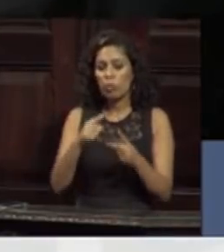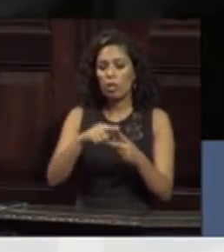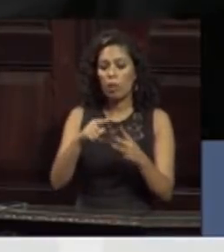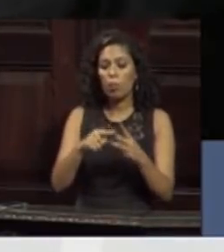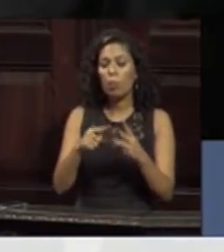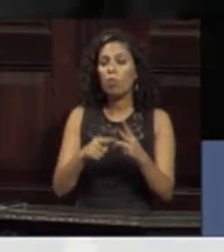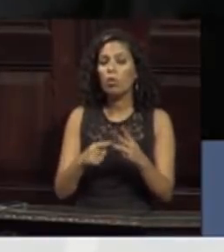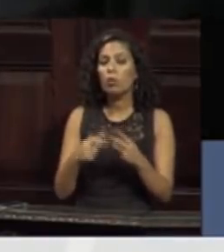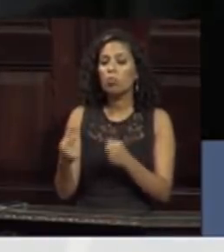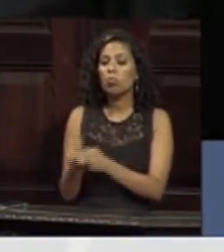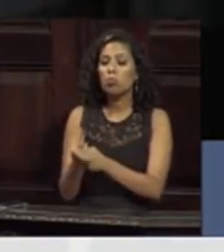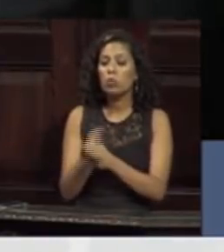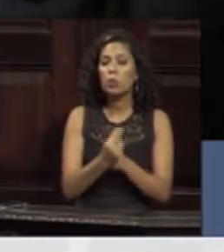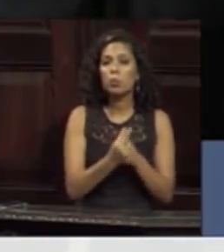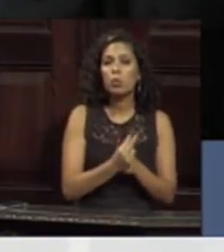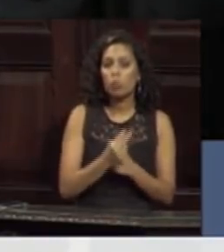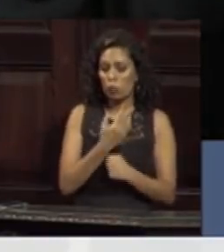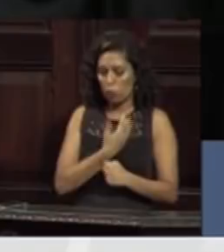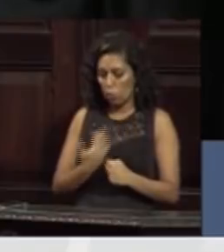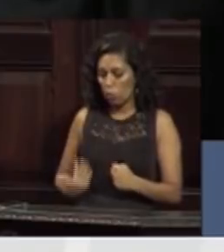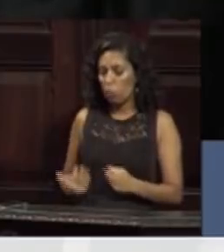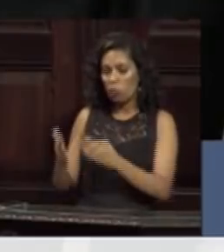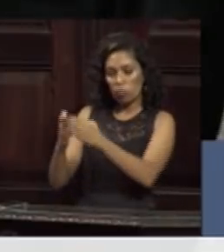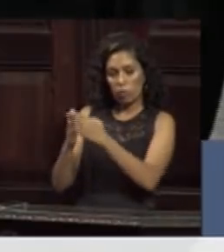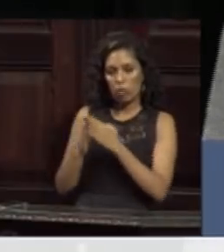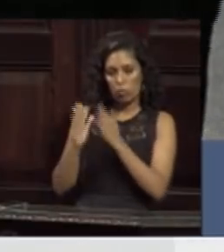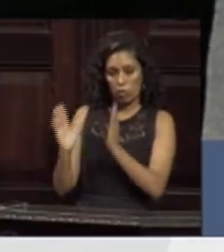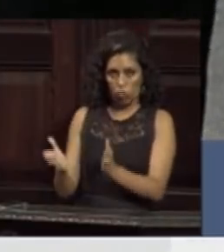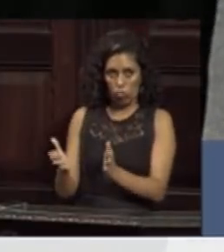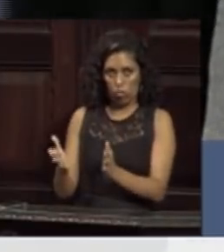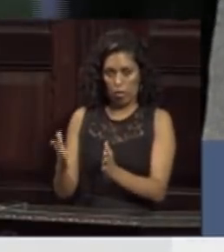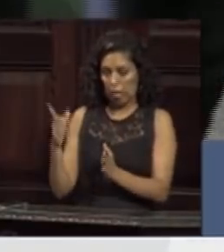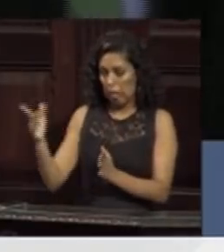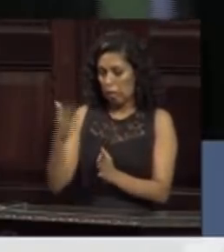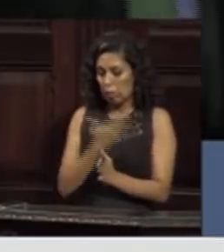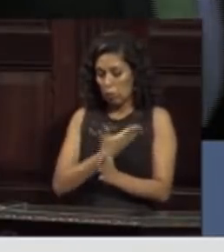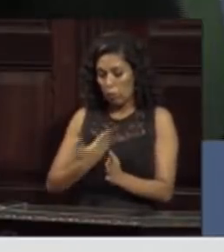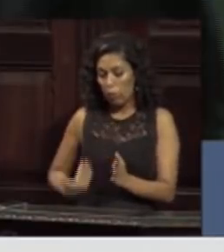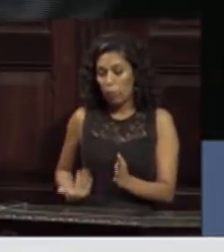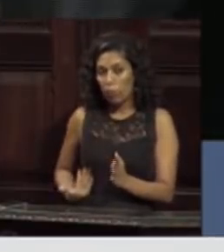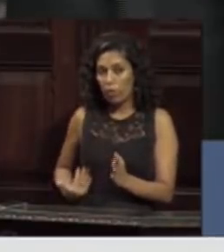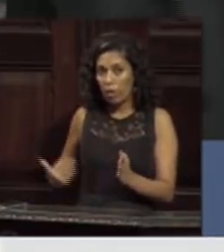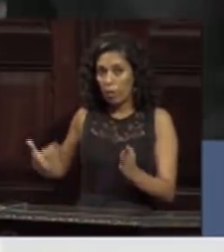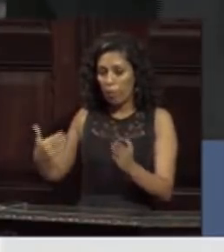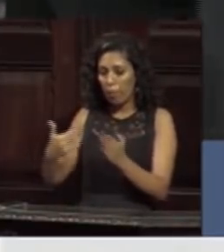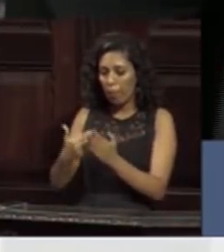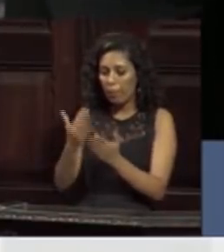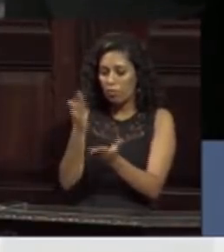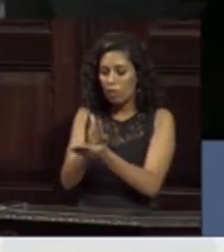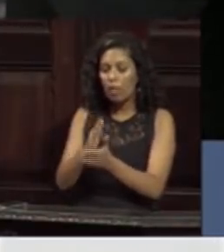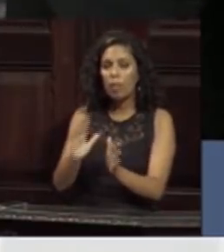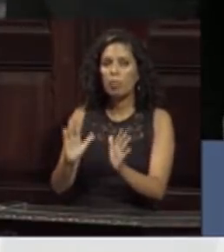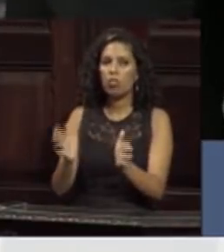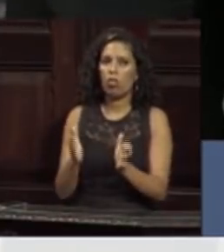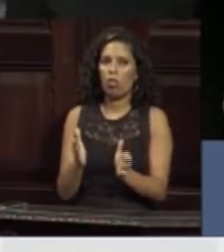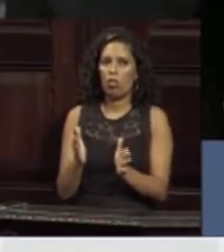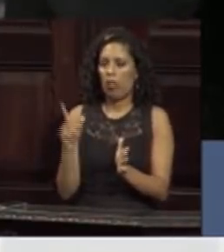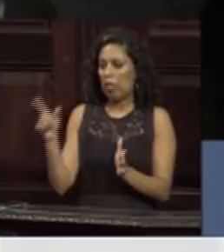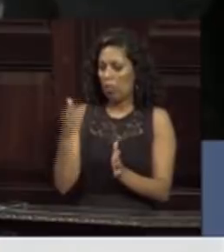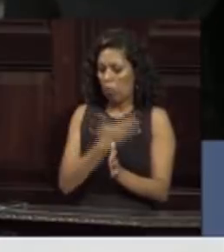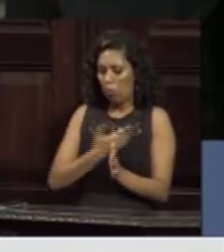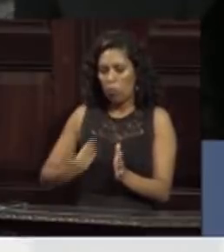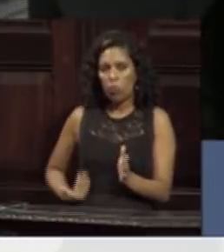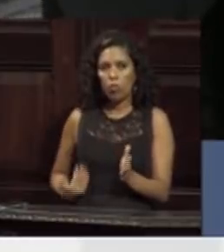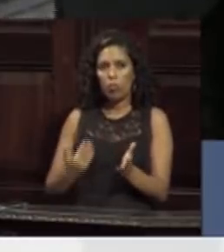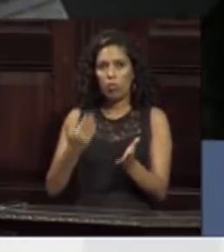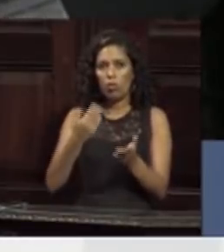sendo solicitados pelo governo. A gente está no último ano de um governo que quebrou o Estado, que mergulhou